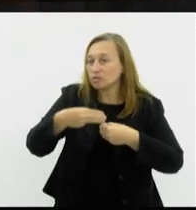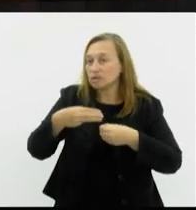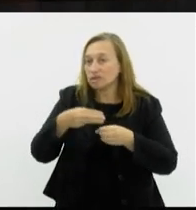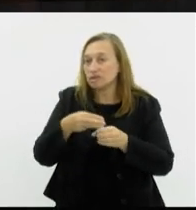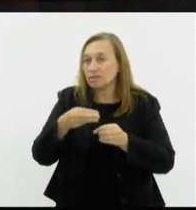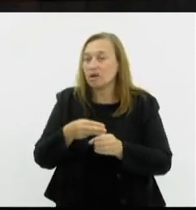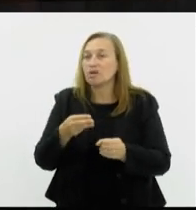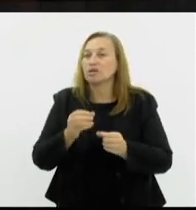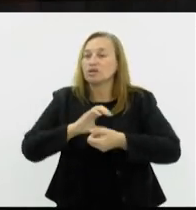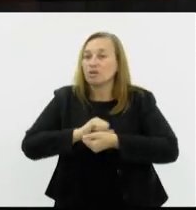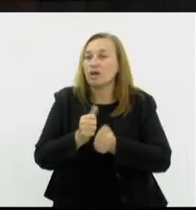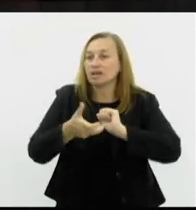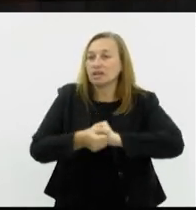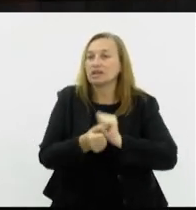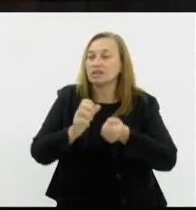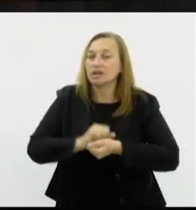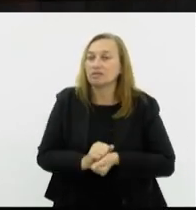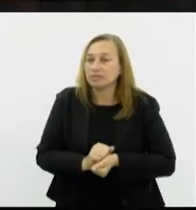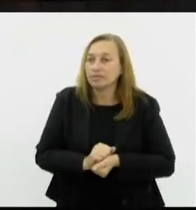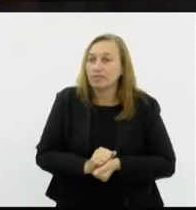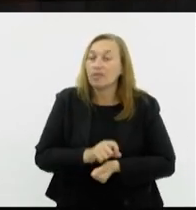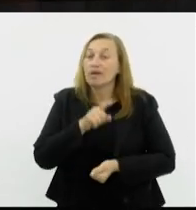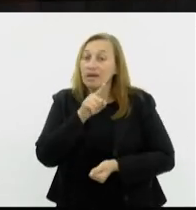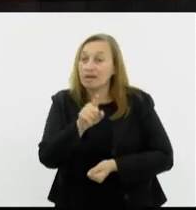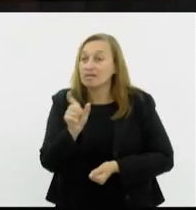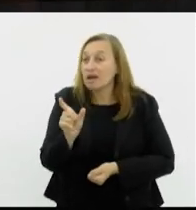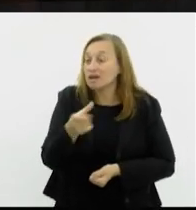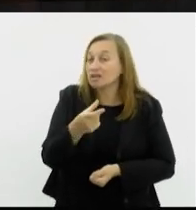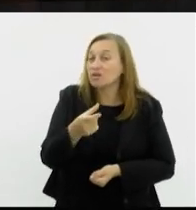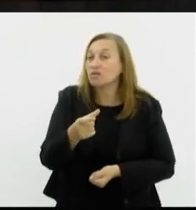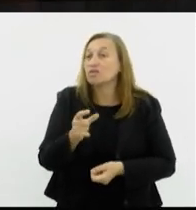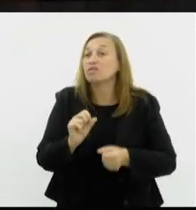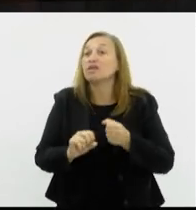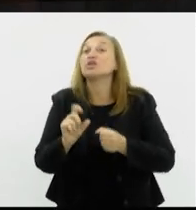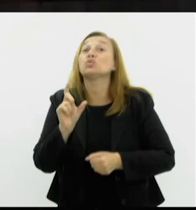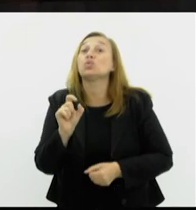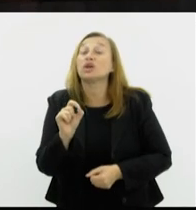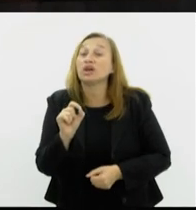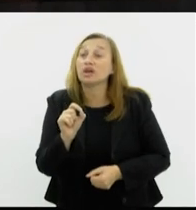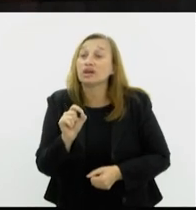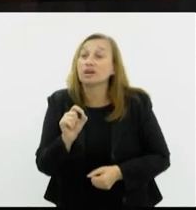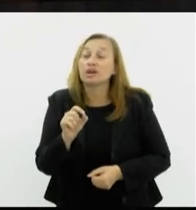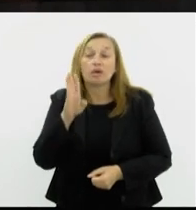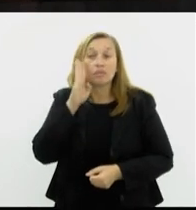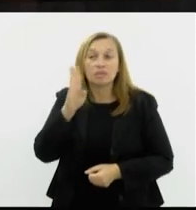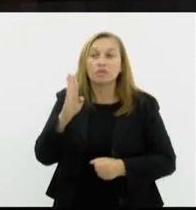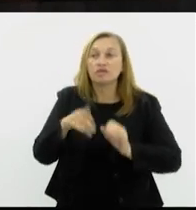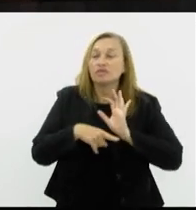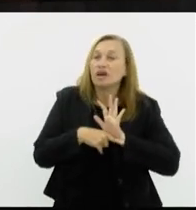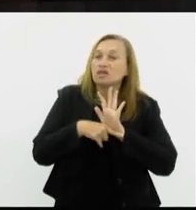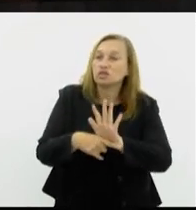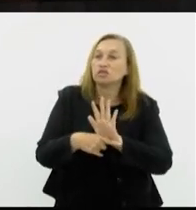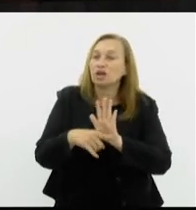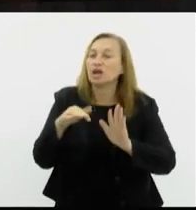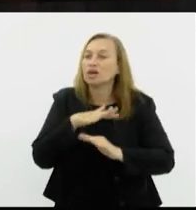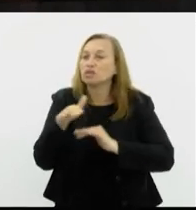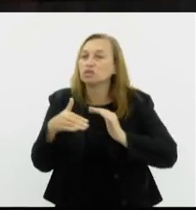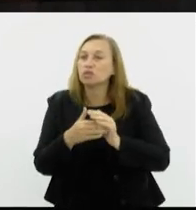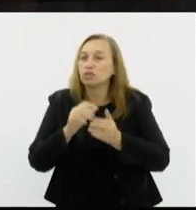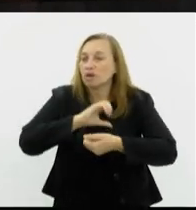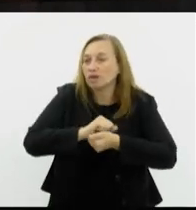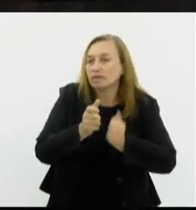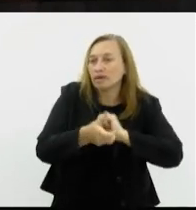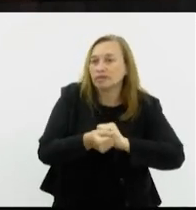artesão. Esse cartão municipal do artesão, ele principalmente vai ajudar a todo artesão, a